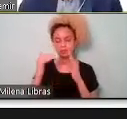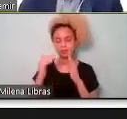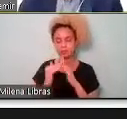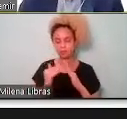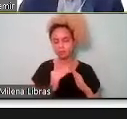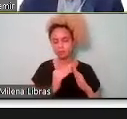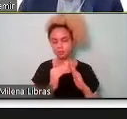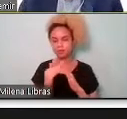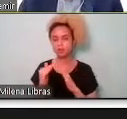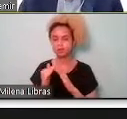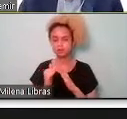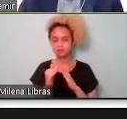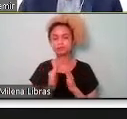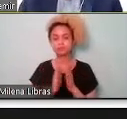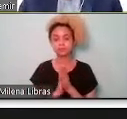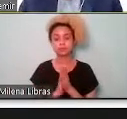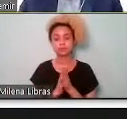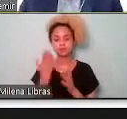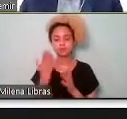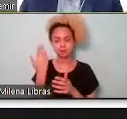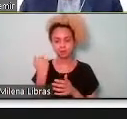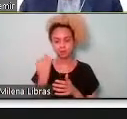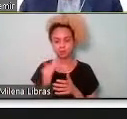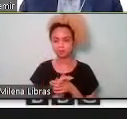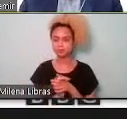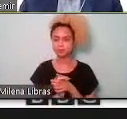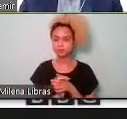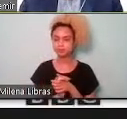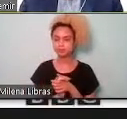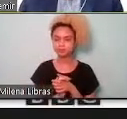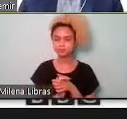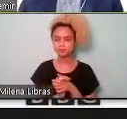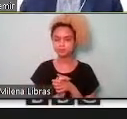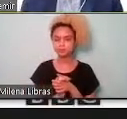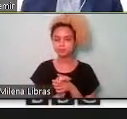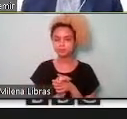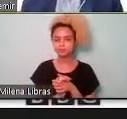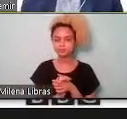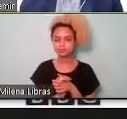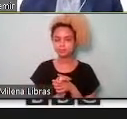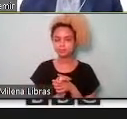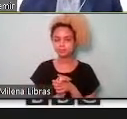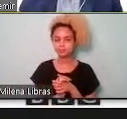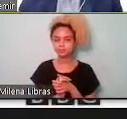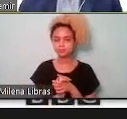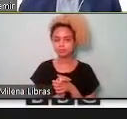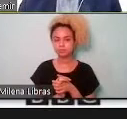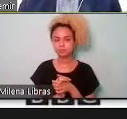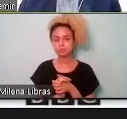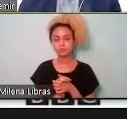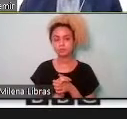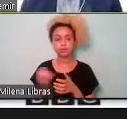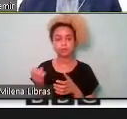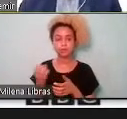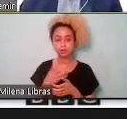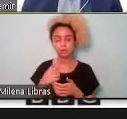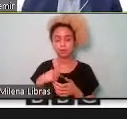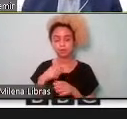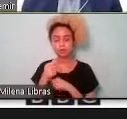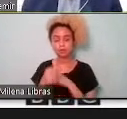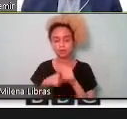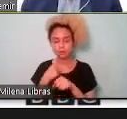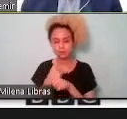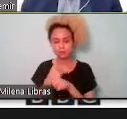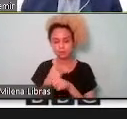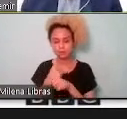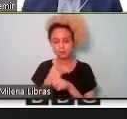prejuízo, né, daquela época. Mais recentemente, nesse ano, né, 24